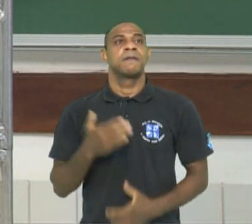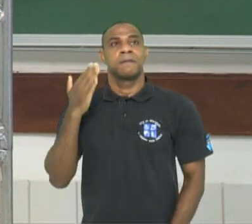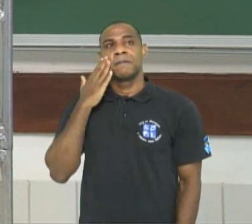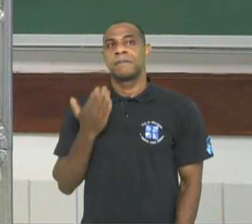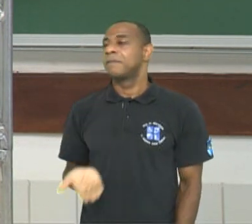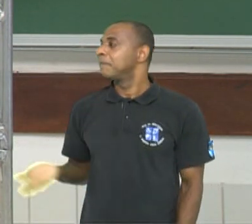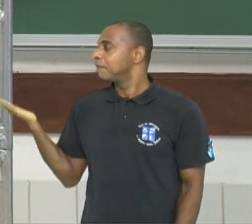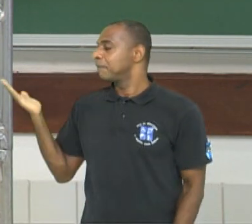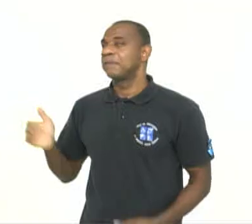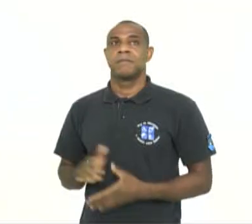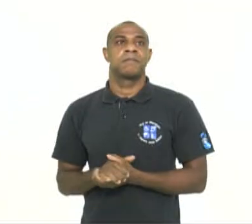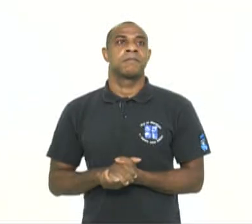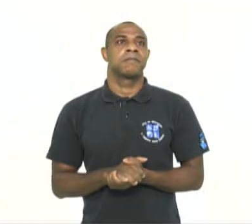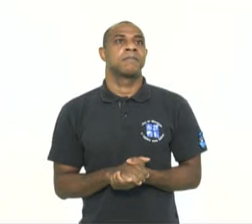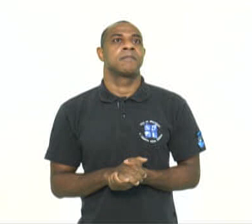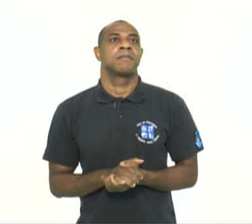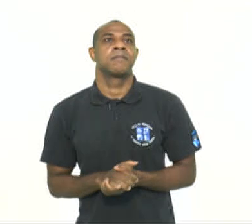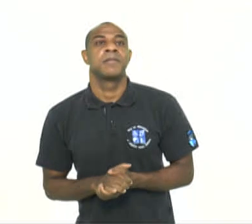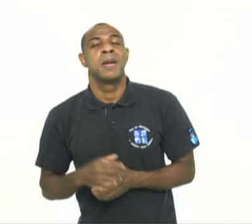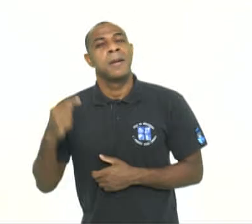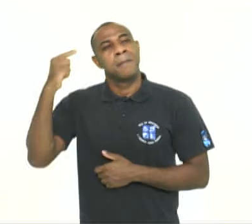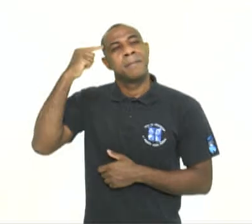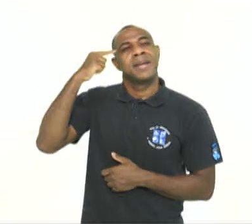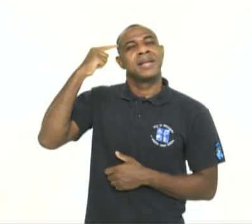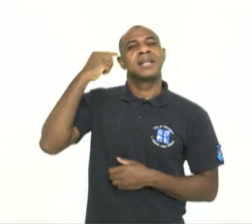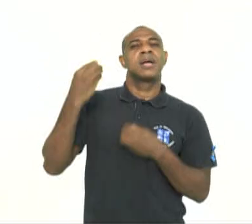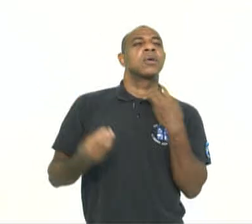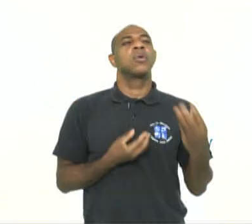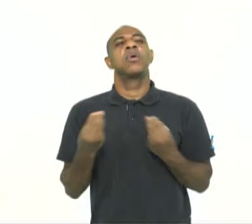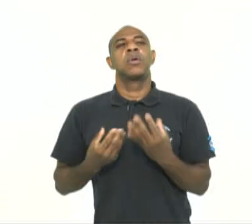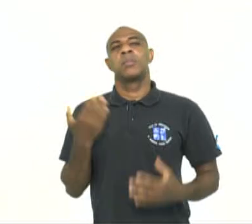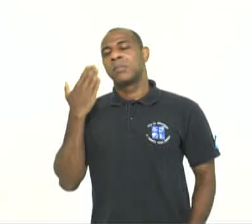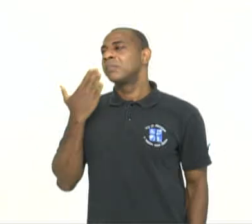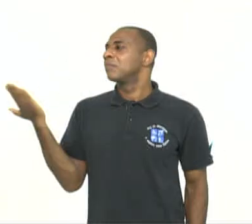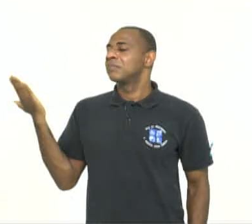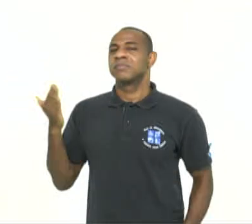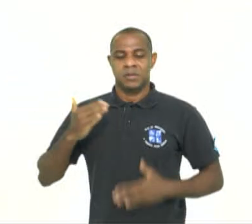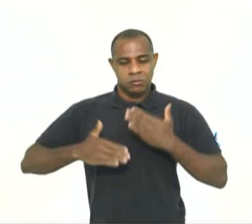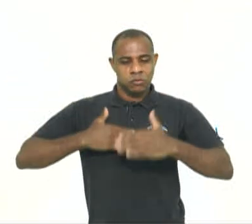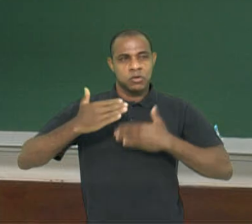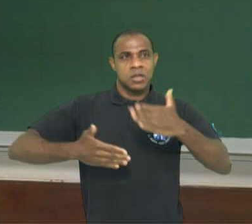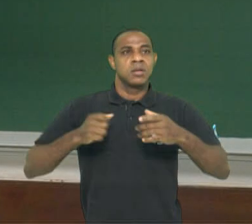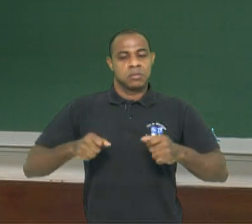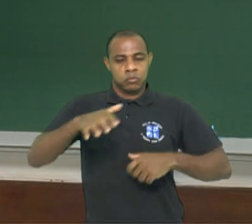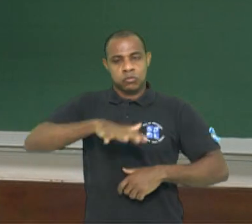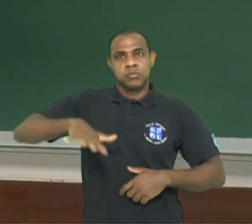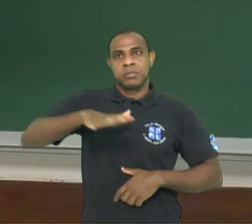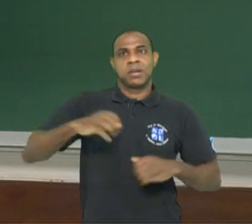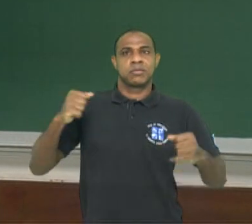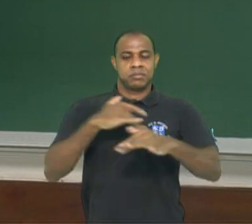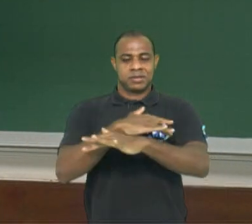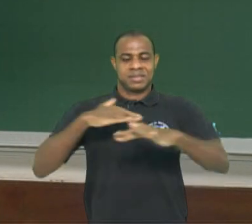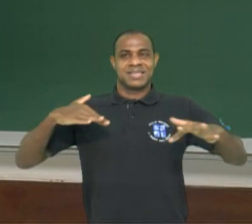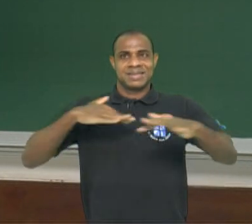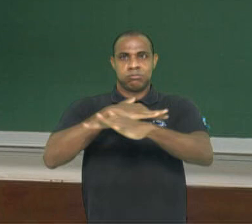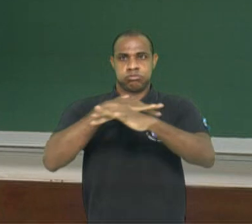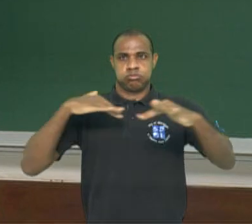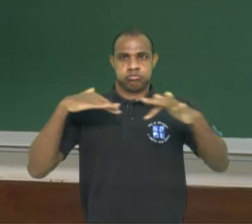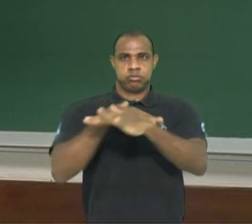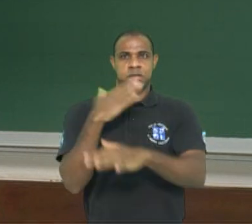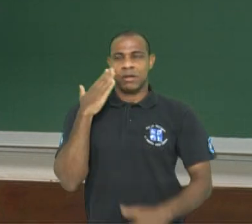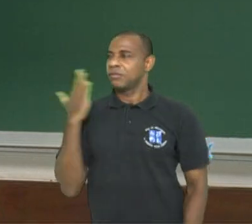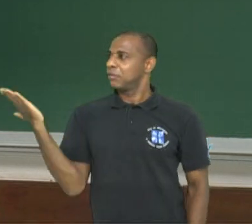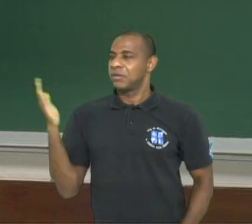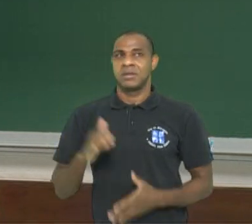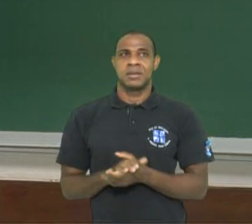Bom, agora nós vamos pensar um pouquinho sobre as questões que estão envolvidas no espaço urbano, questões da atualidade.